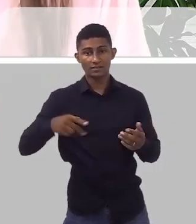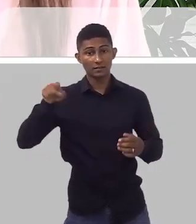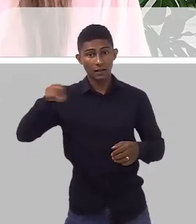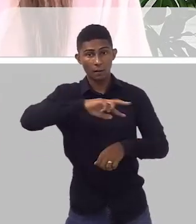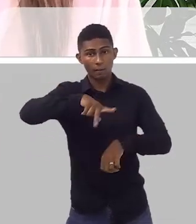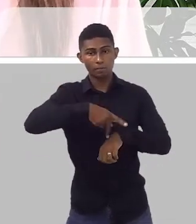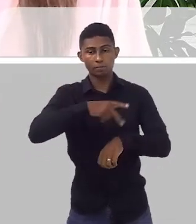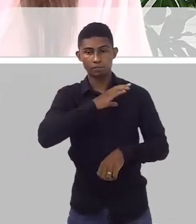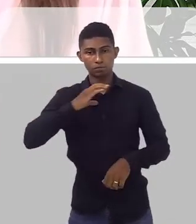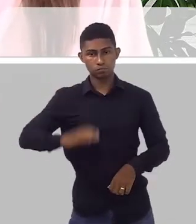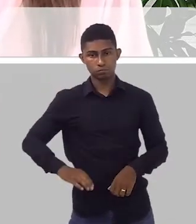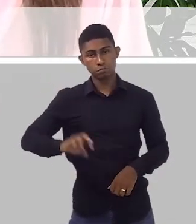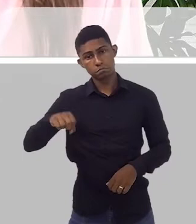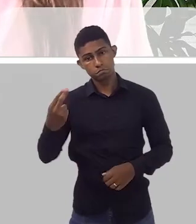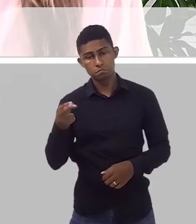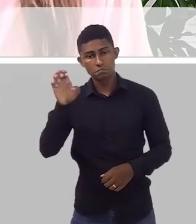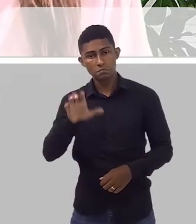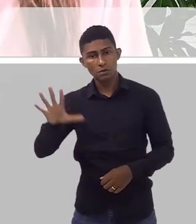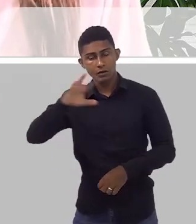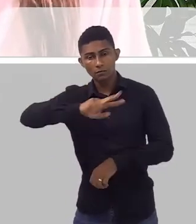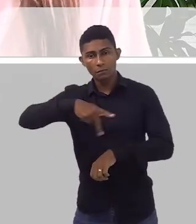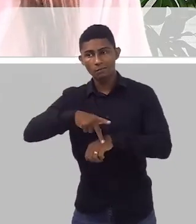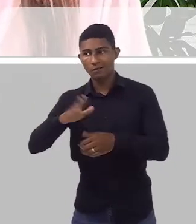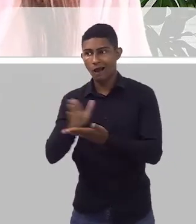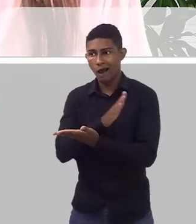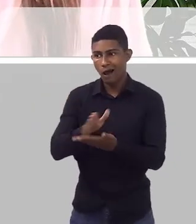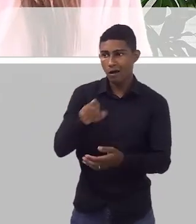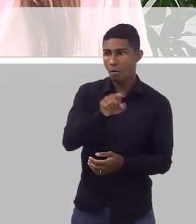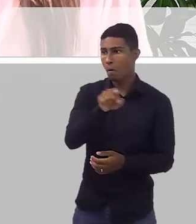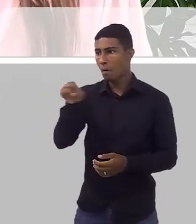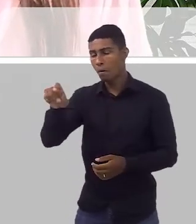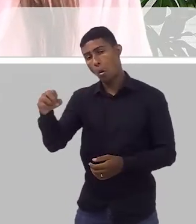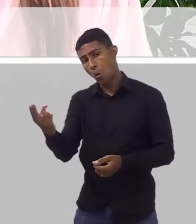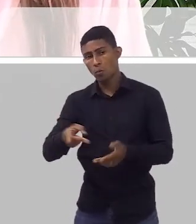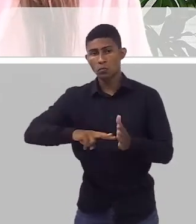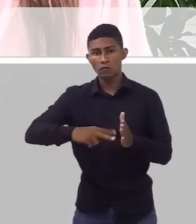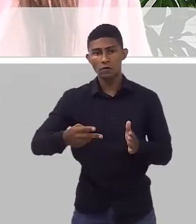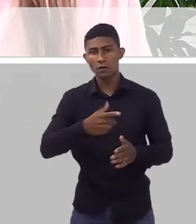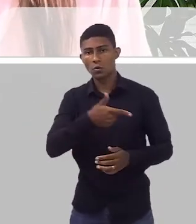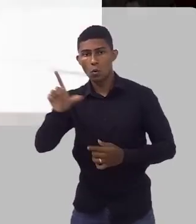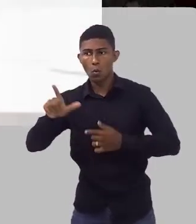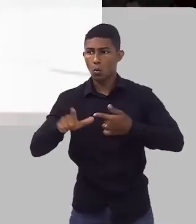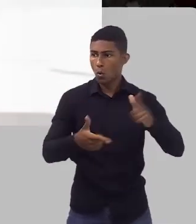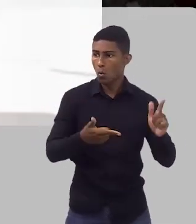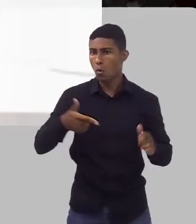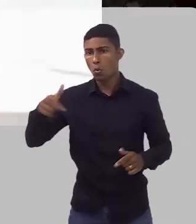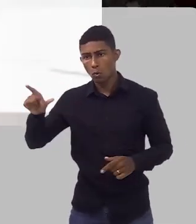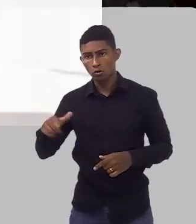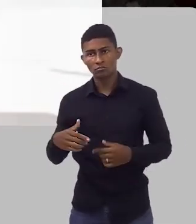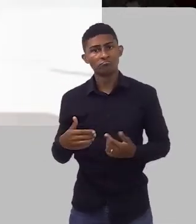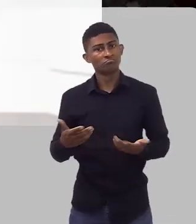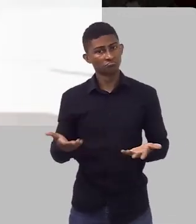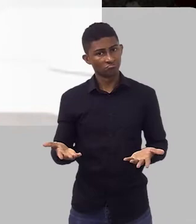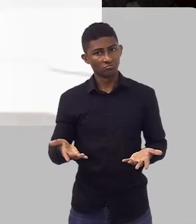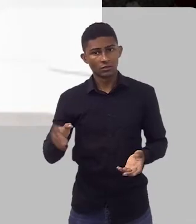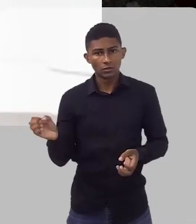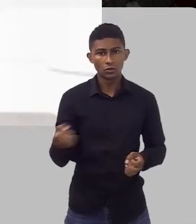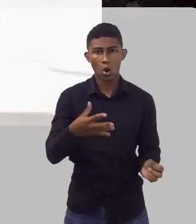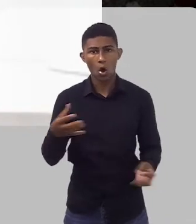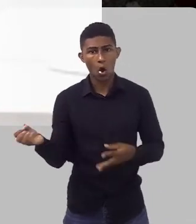está na China, ou que está circulando em alguns países da Europa, ou qualquer outra variante, ser reintroduzida, ou